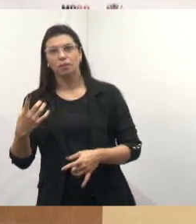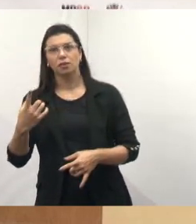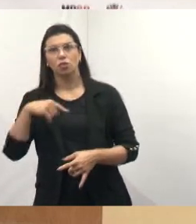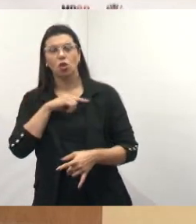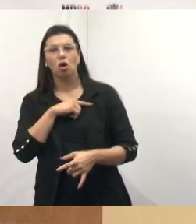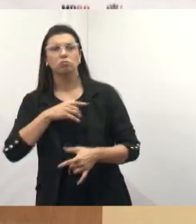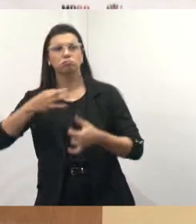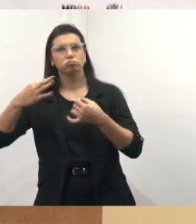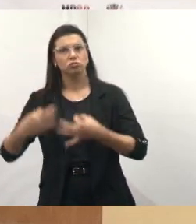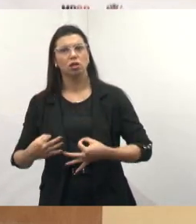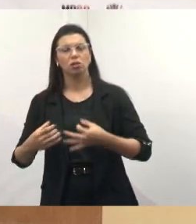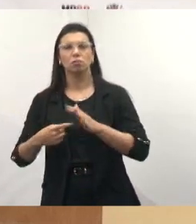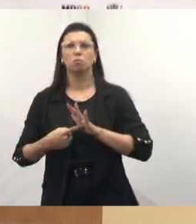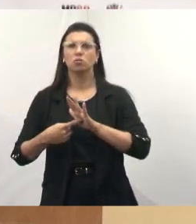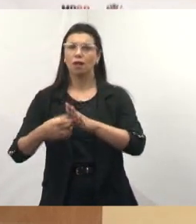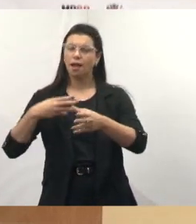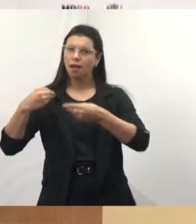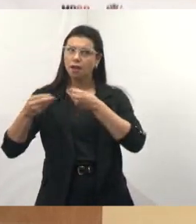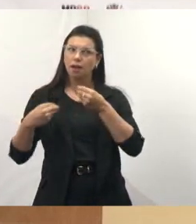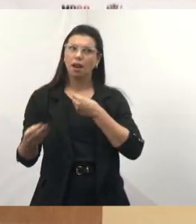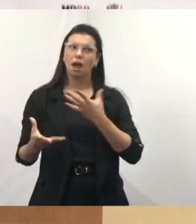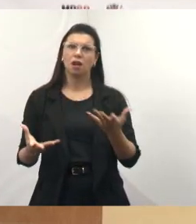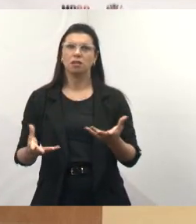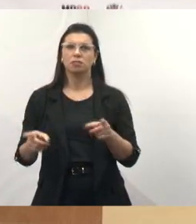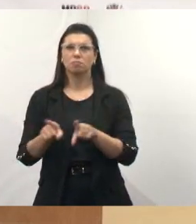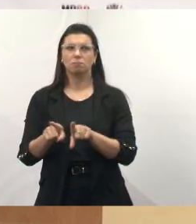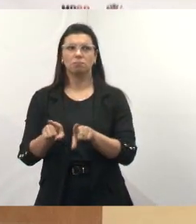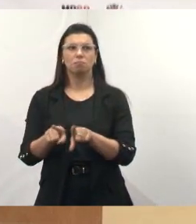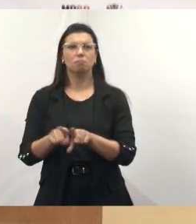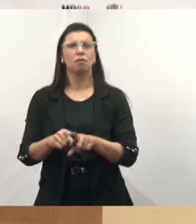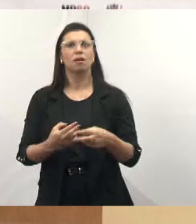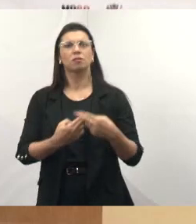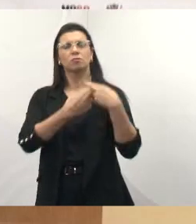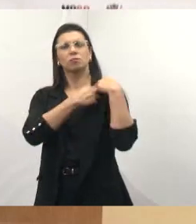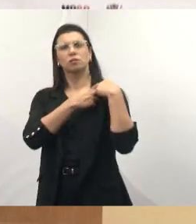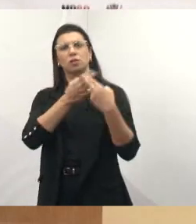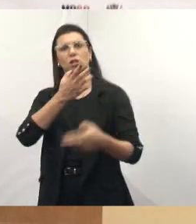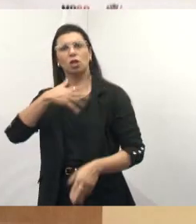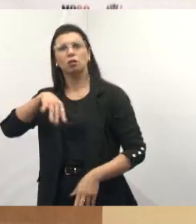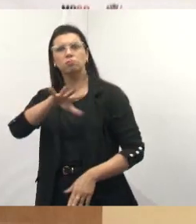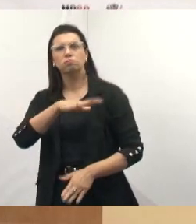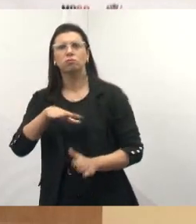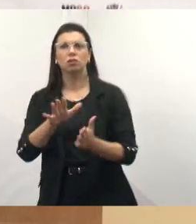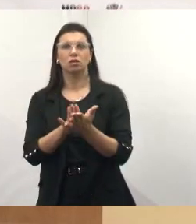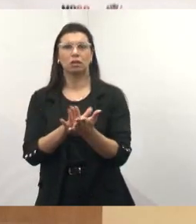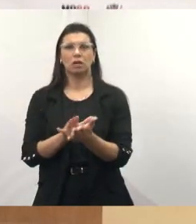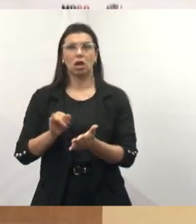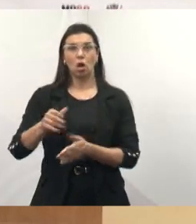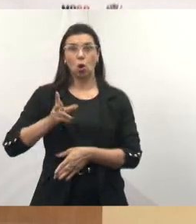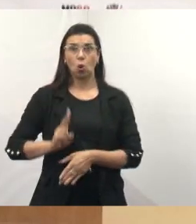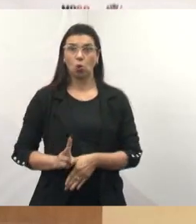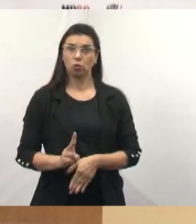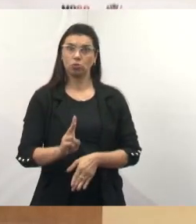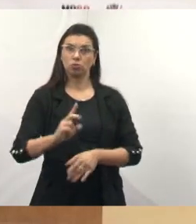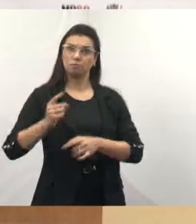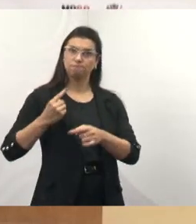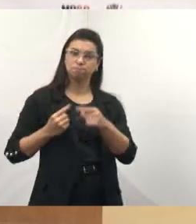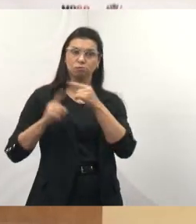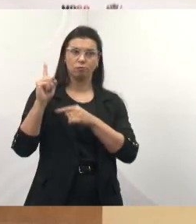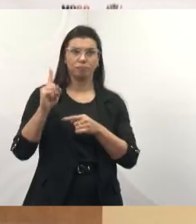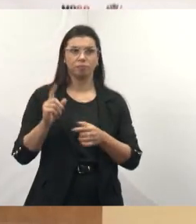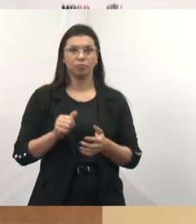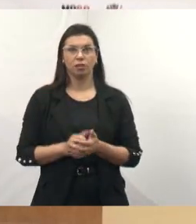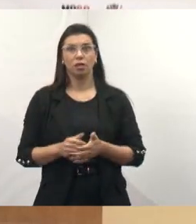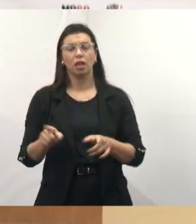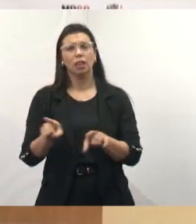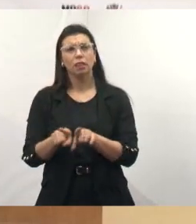muita ética e com muita responsabilidade para que o nosso município continue evoluindo.